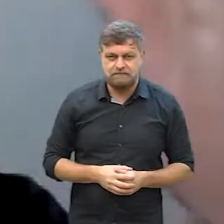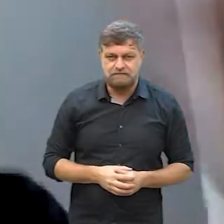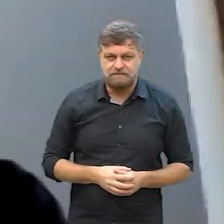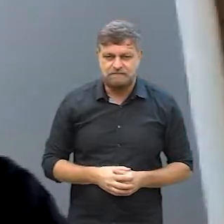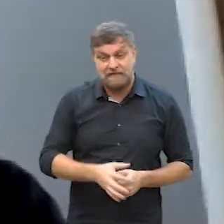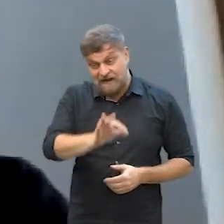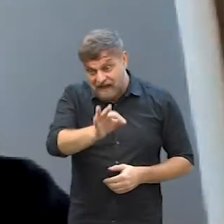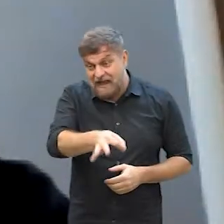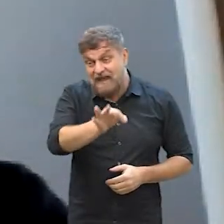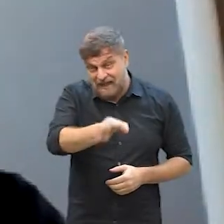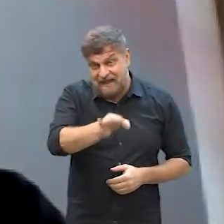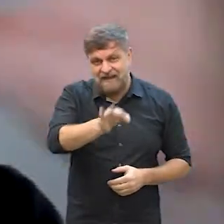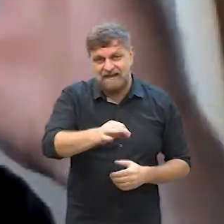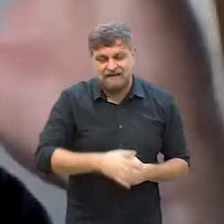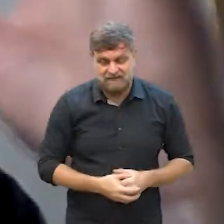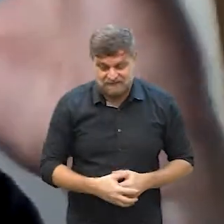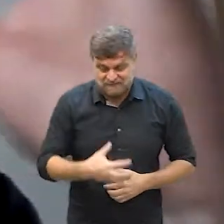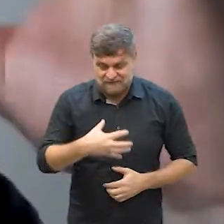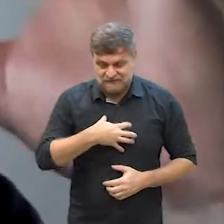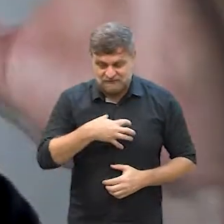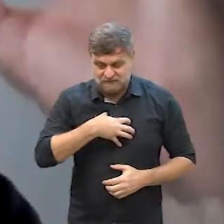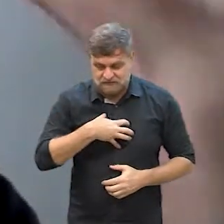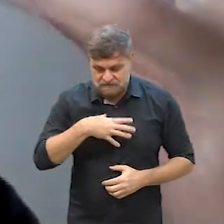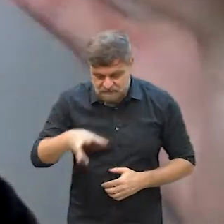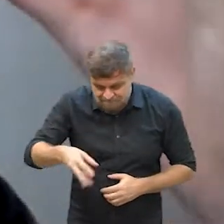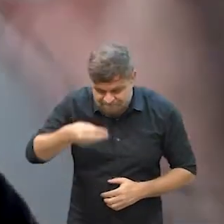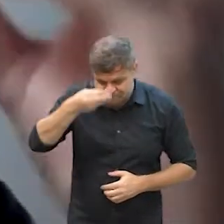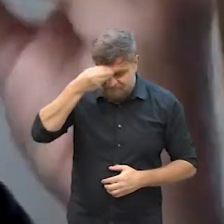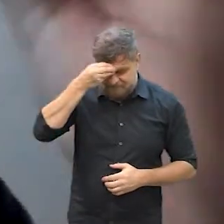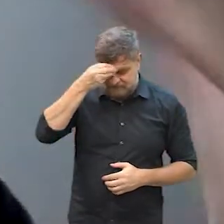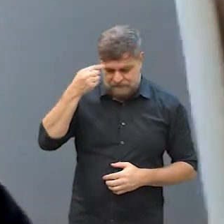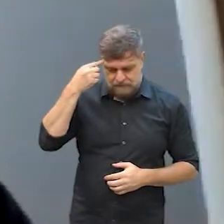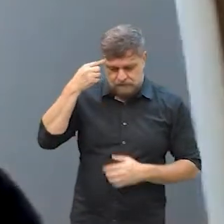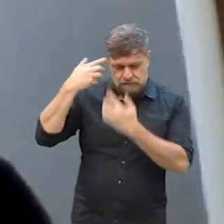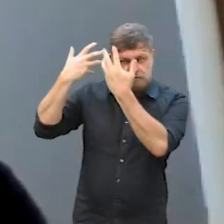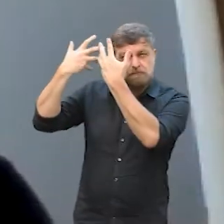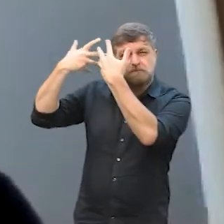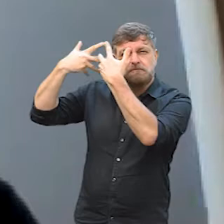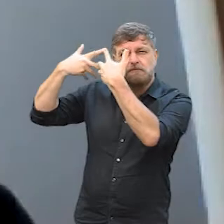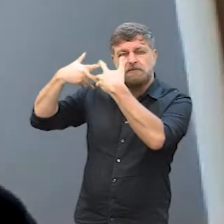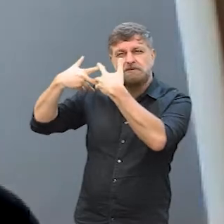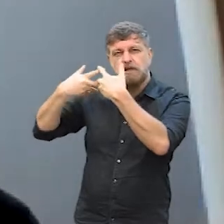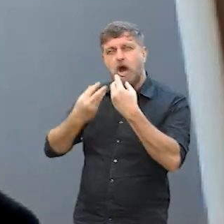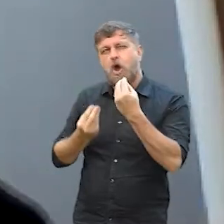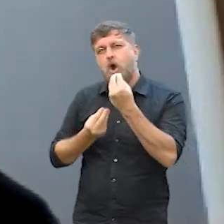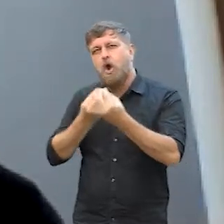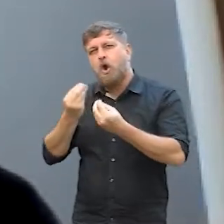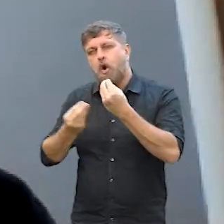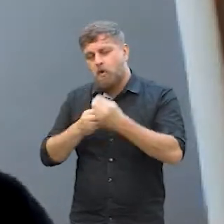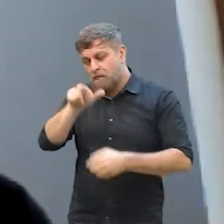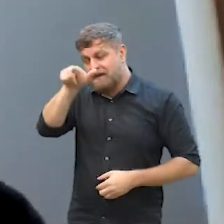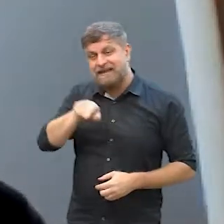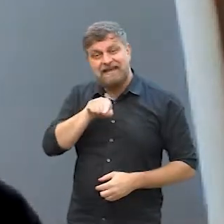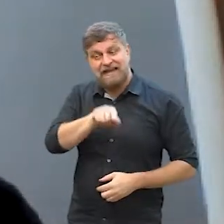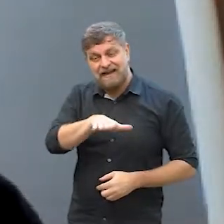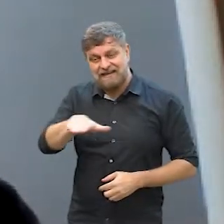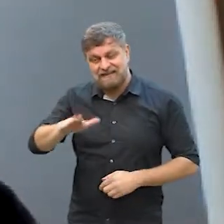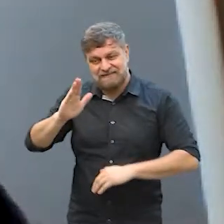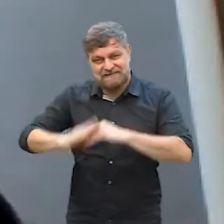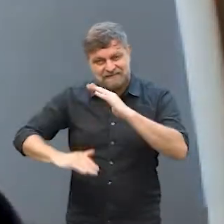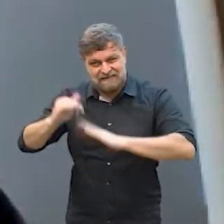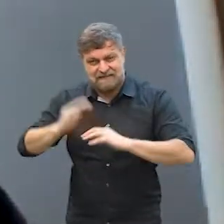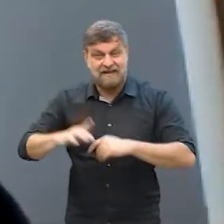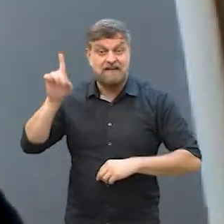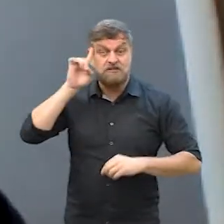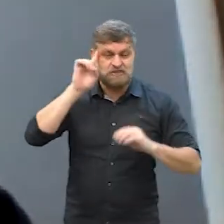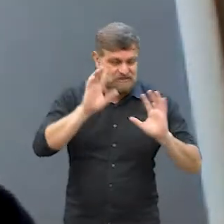É um mindset, né? É É. um modo de compreender a realidade e de pensar a atuação deles mesmos, né? Com